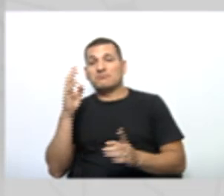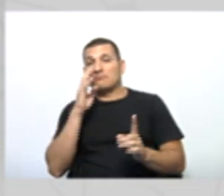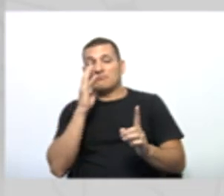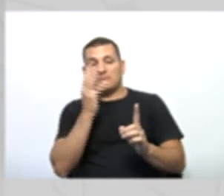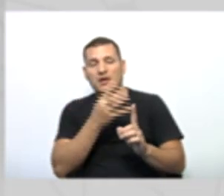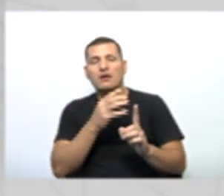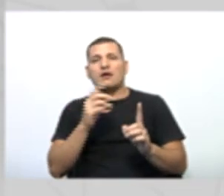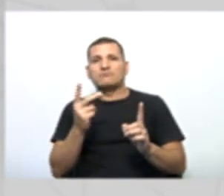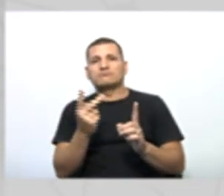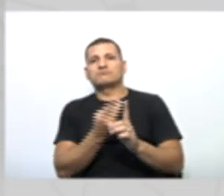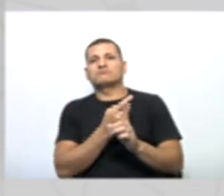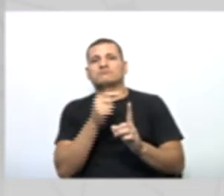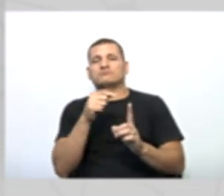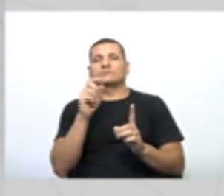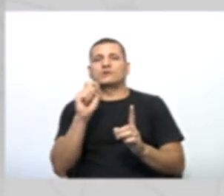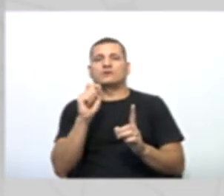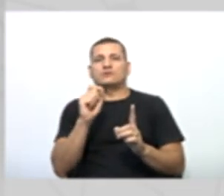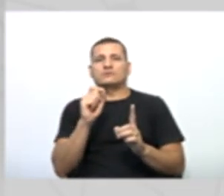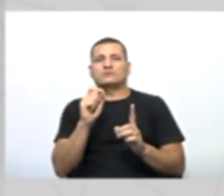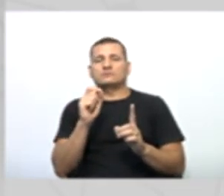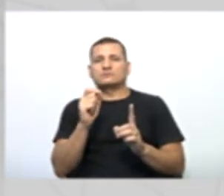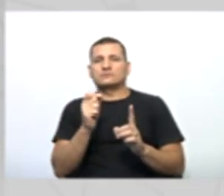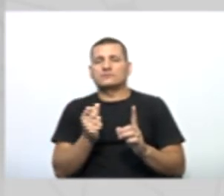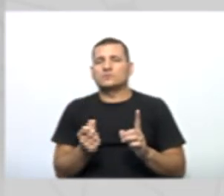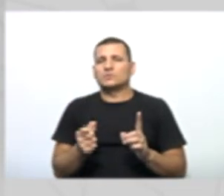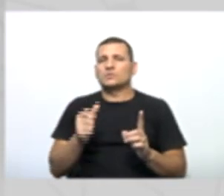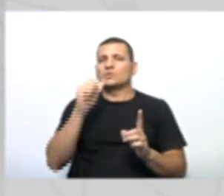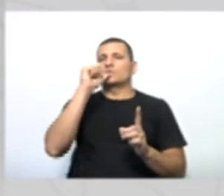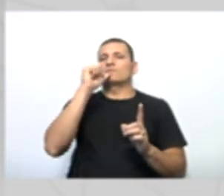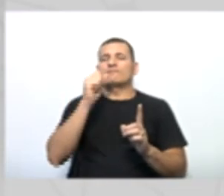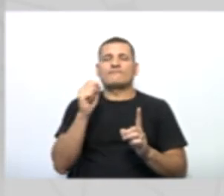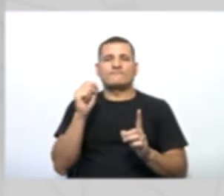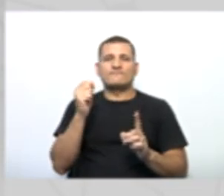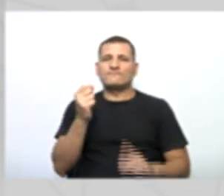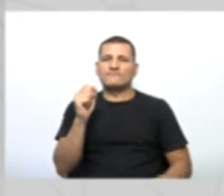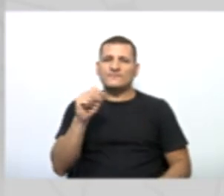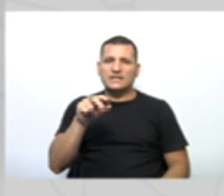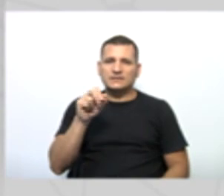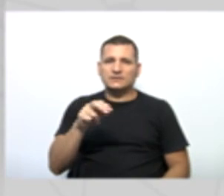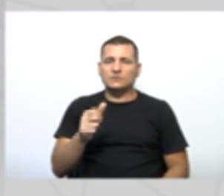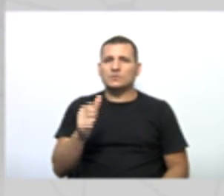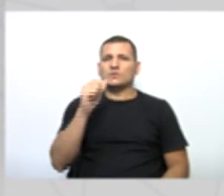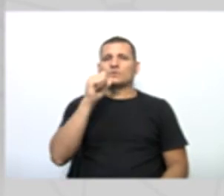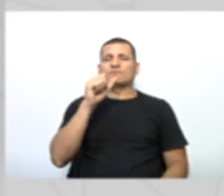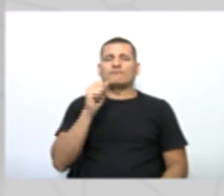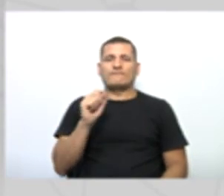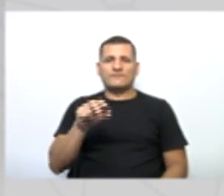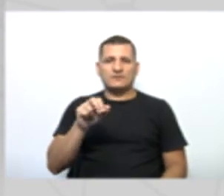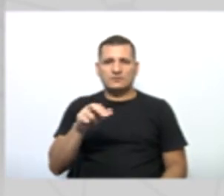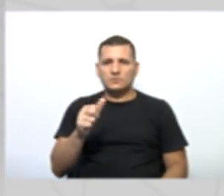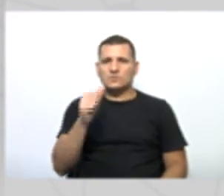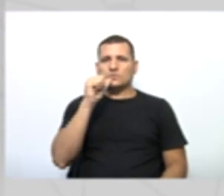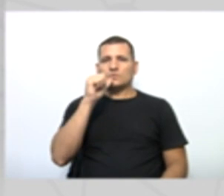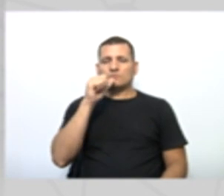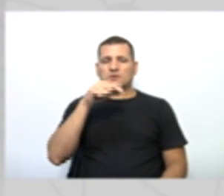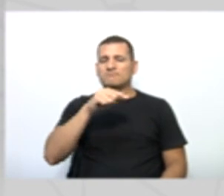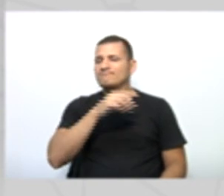aí ele morre, defendendo aí também a sua própria filosofia, mesmo quando é condenado à morte.